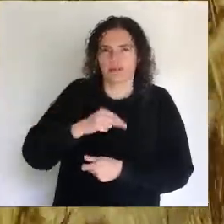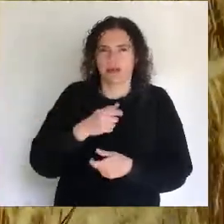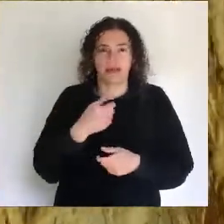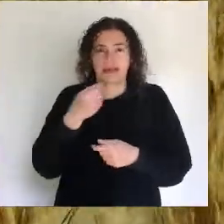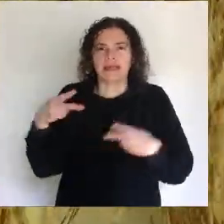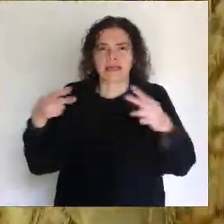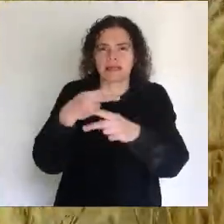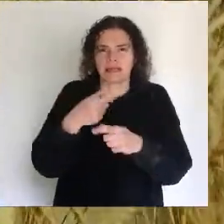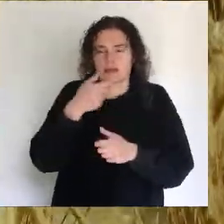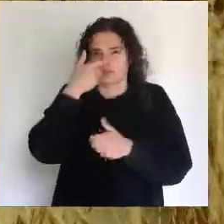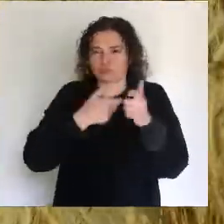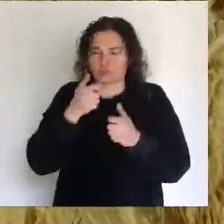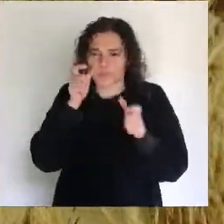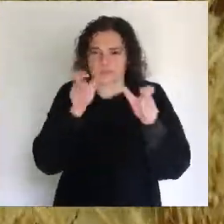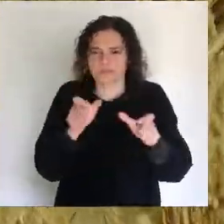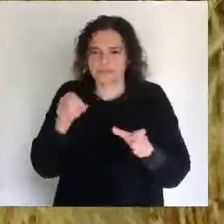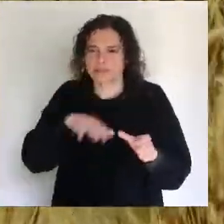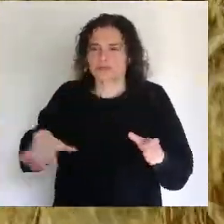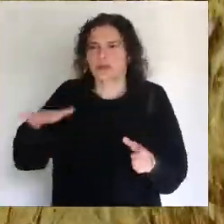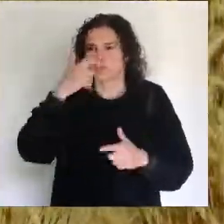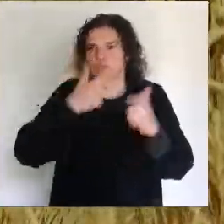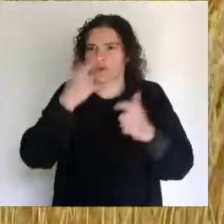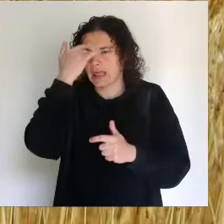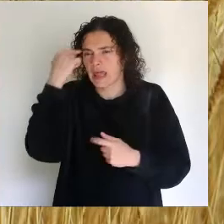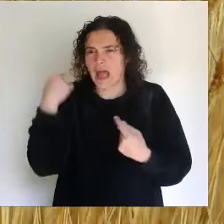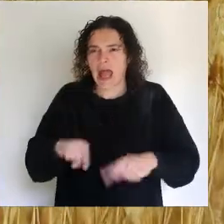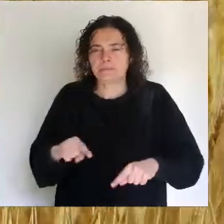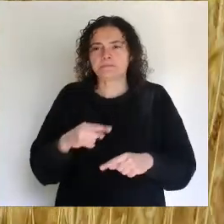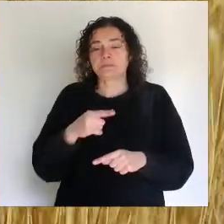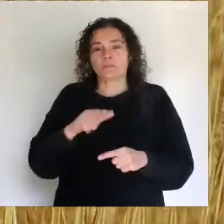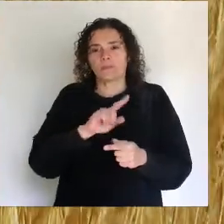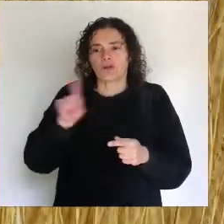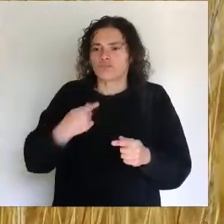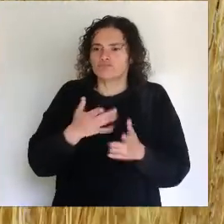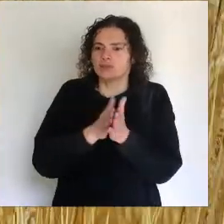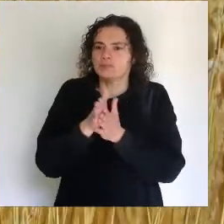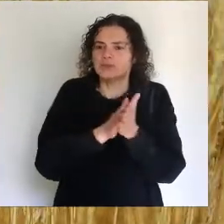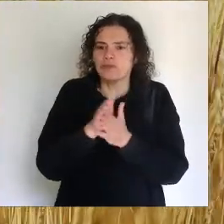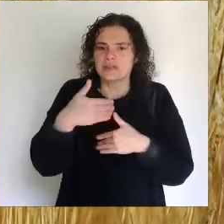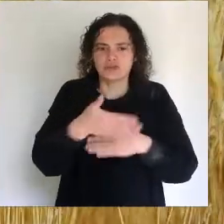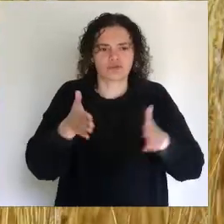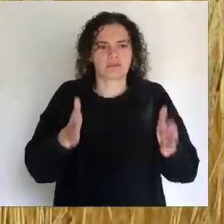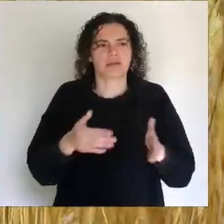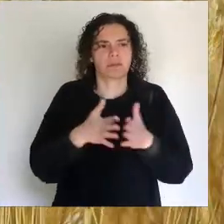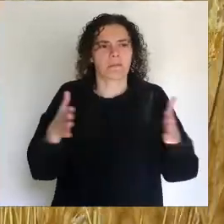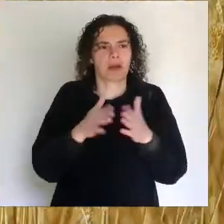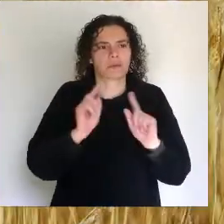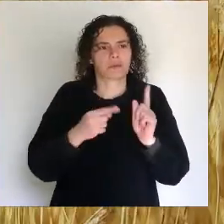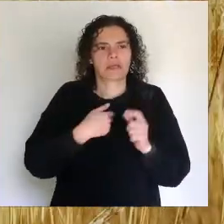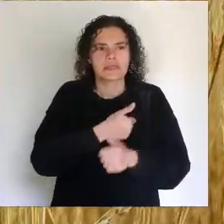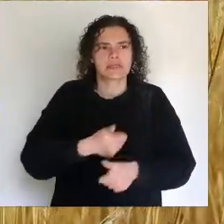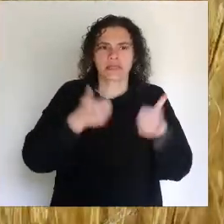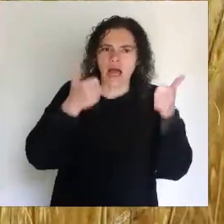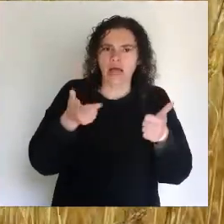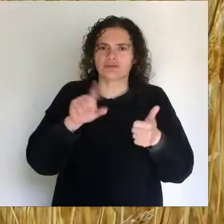do ser humano do território, no sentido em que as pessoas têm sempre a ideia de que o nosso aproveitamento do espaço é maioritariamente feito com